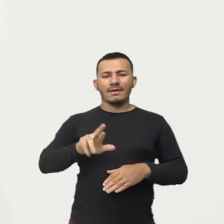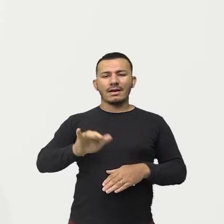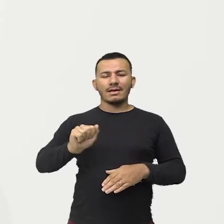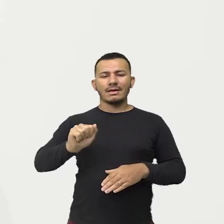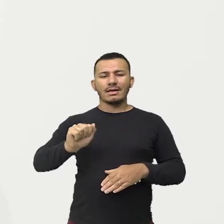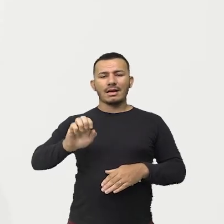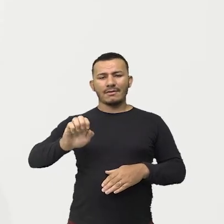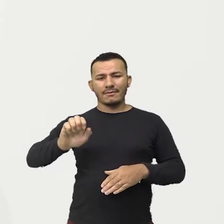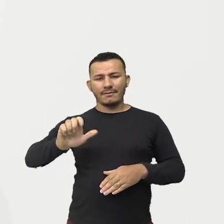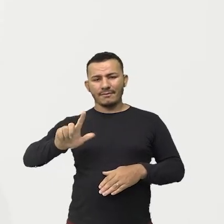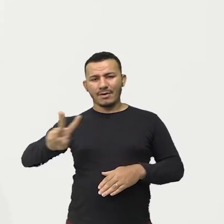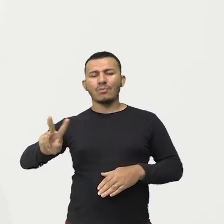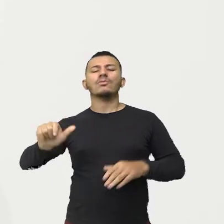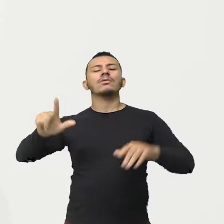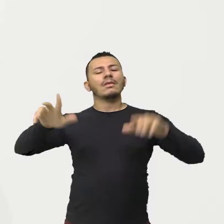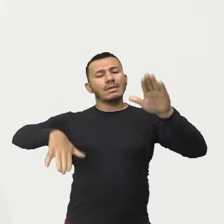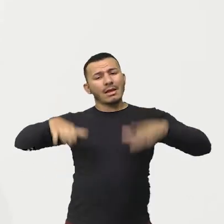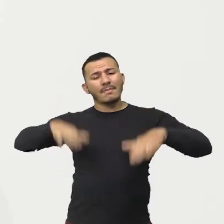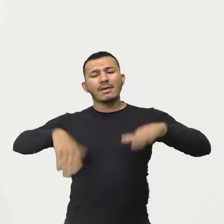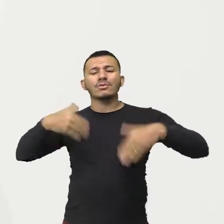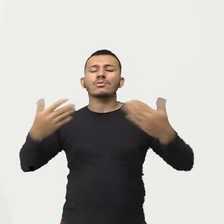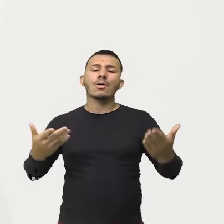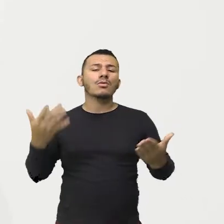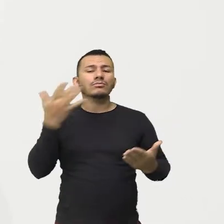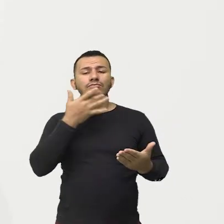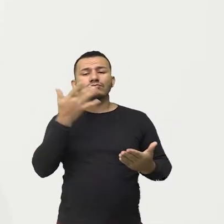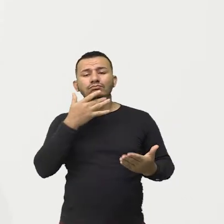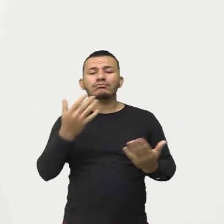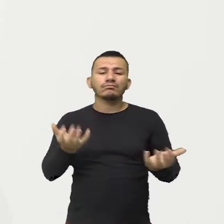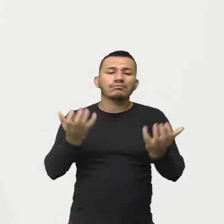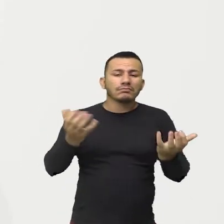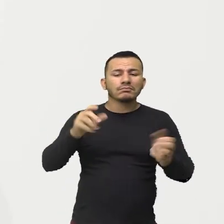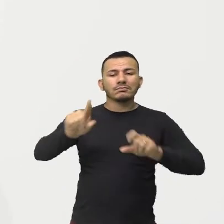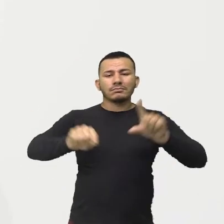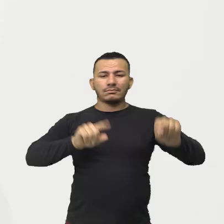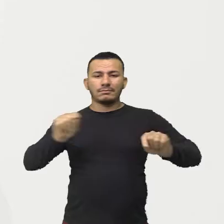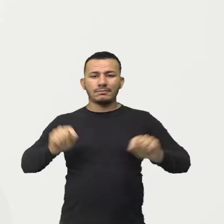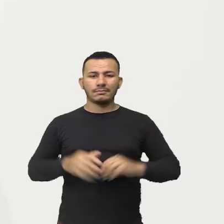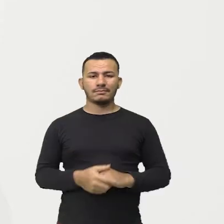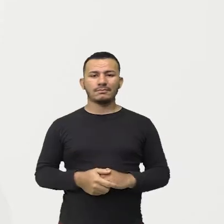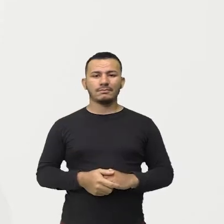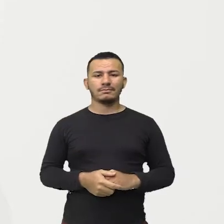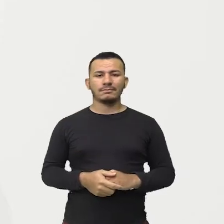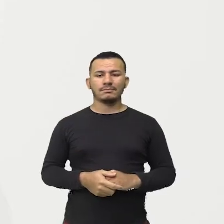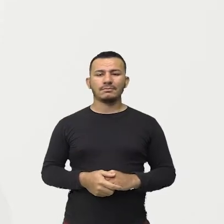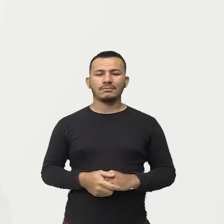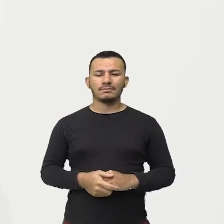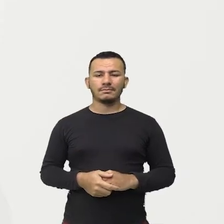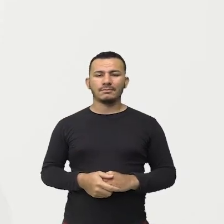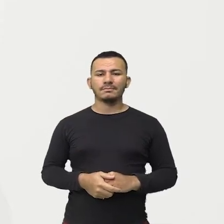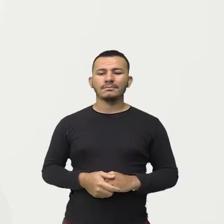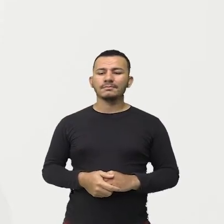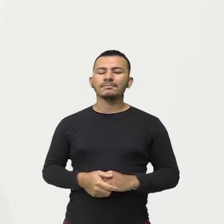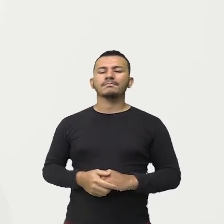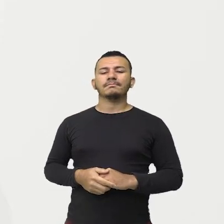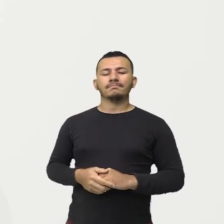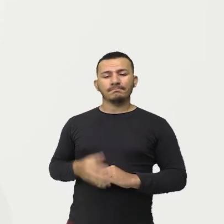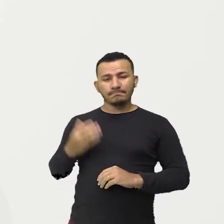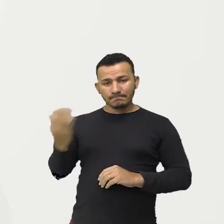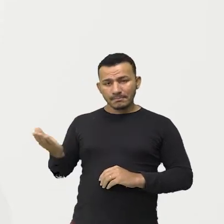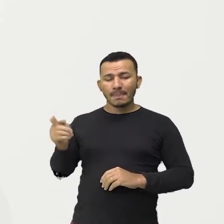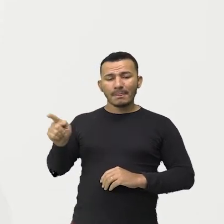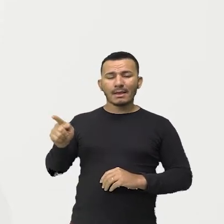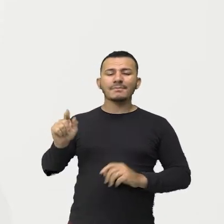Vai depender de qual será o sabor da tapioca, beleza? E aí, então, a gente